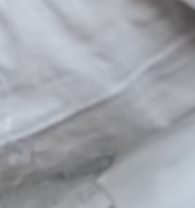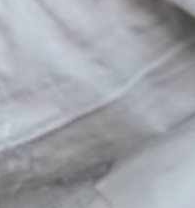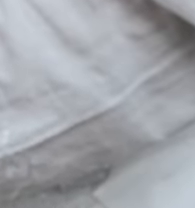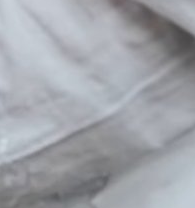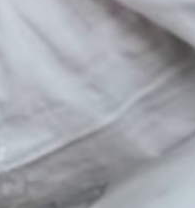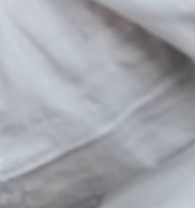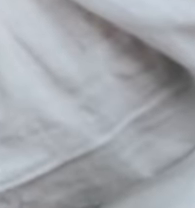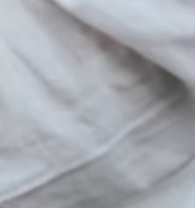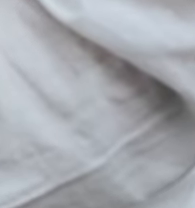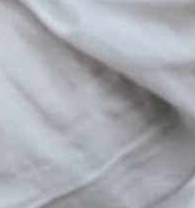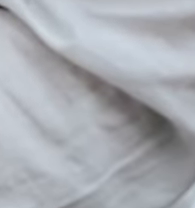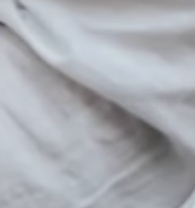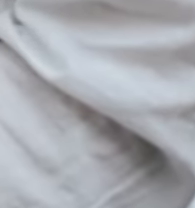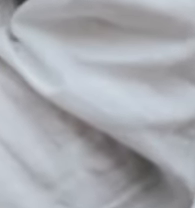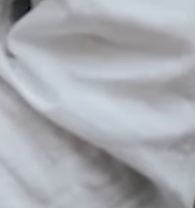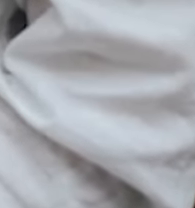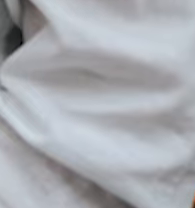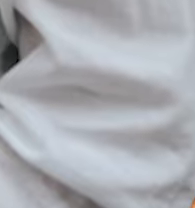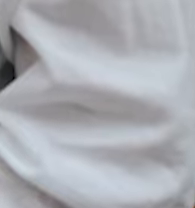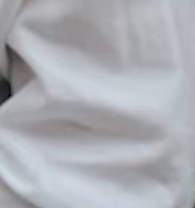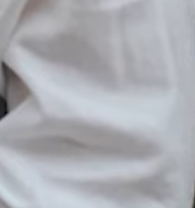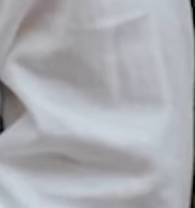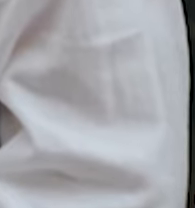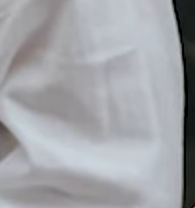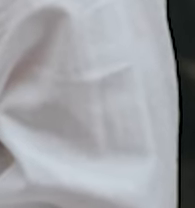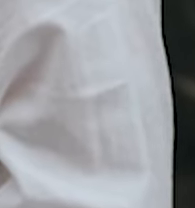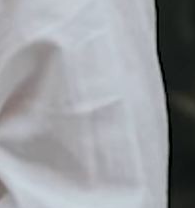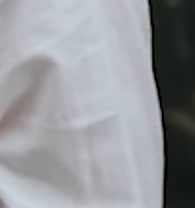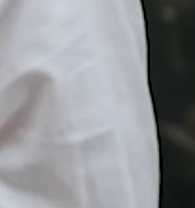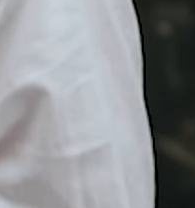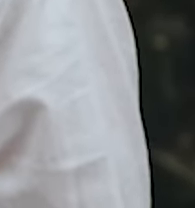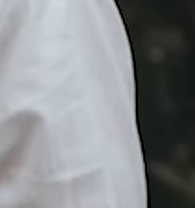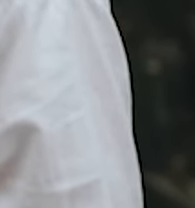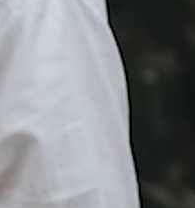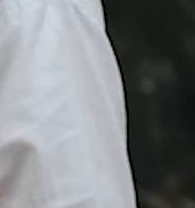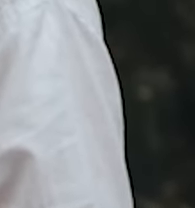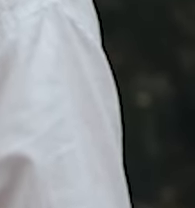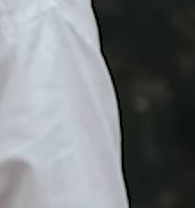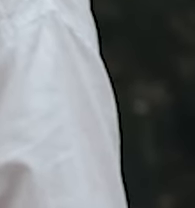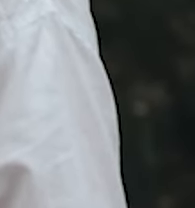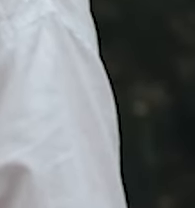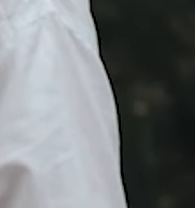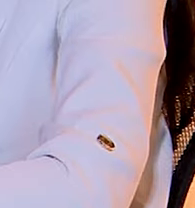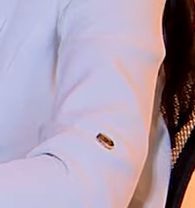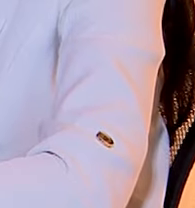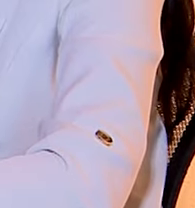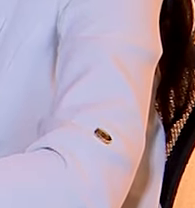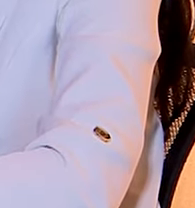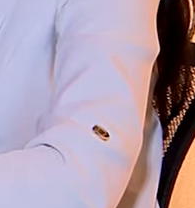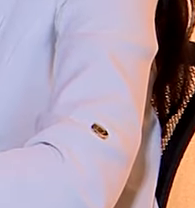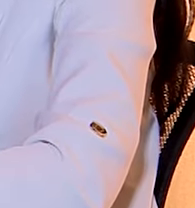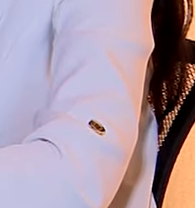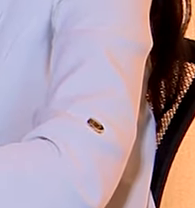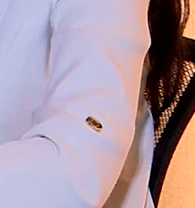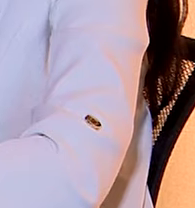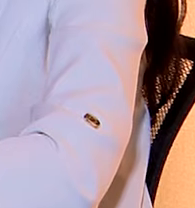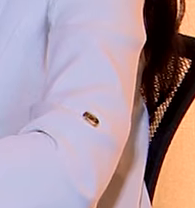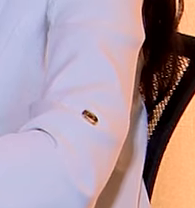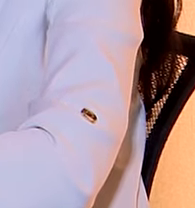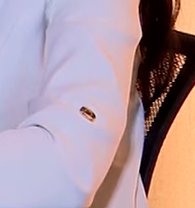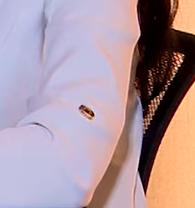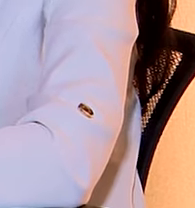começaram as Preparações para a gestação e elas optaram pela inseminação artificial caseira desde o começo a